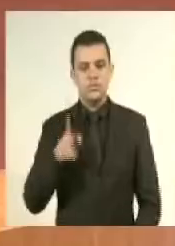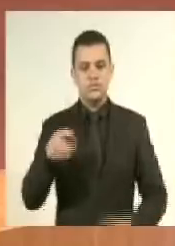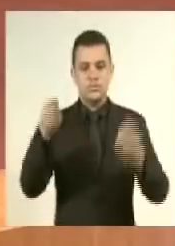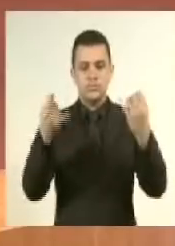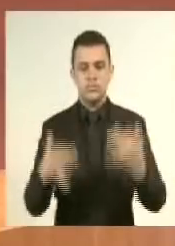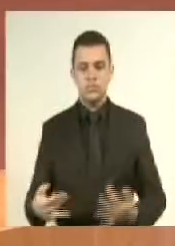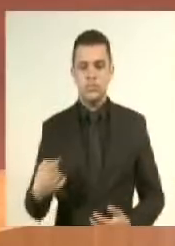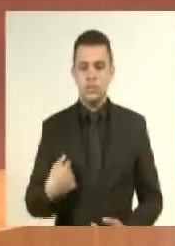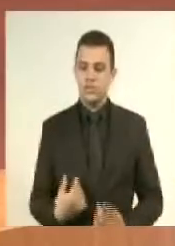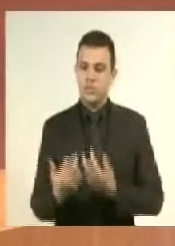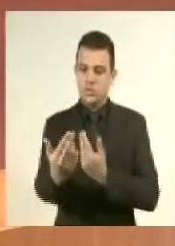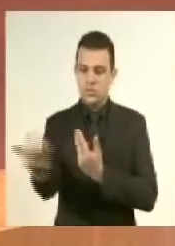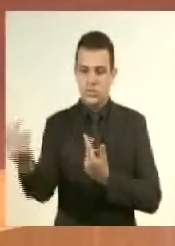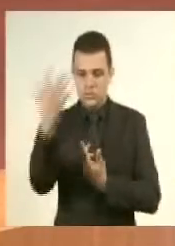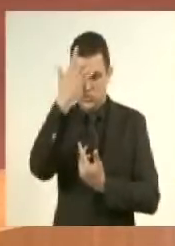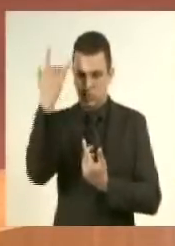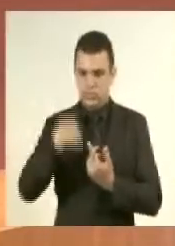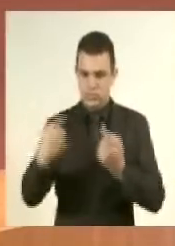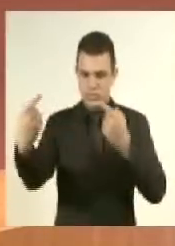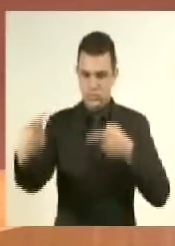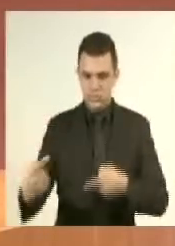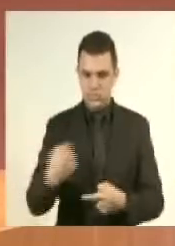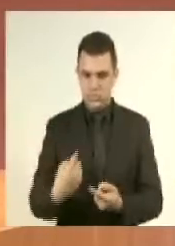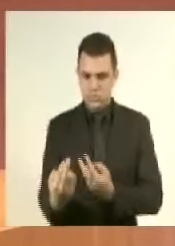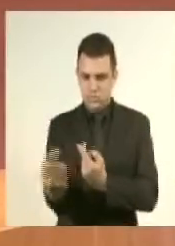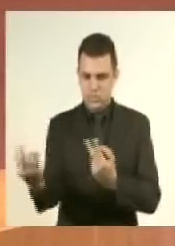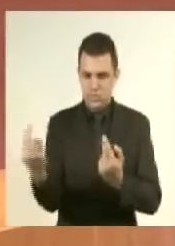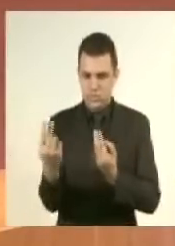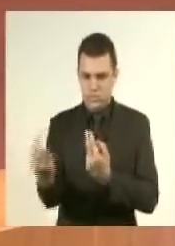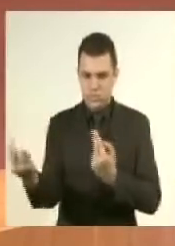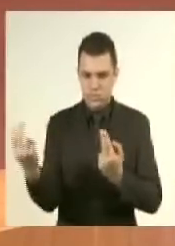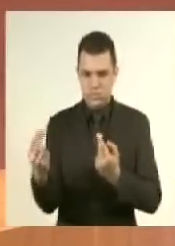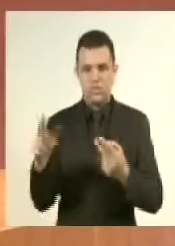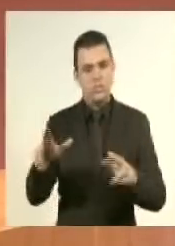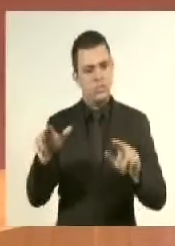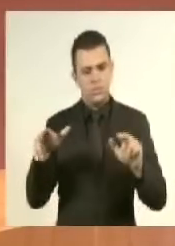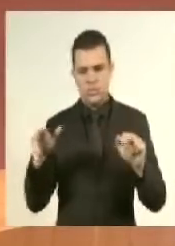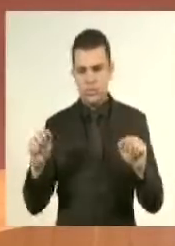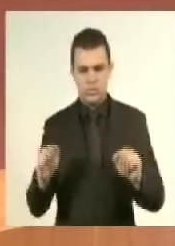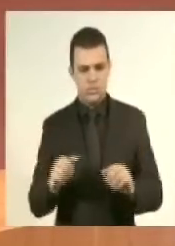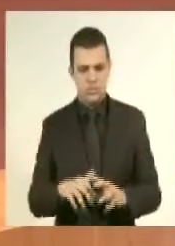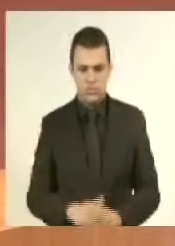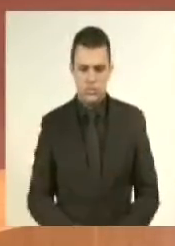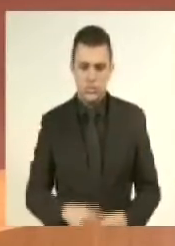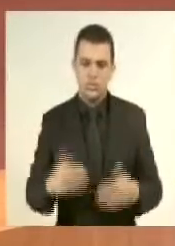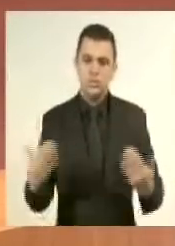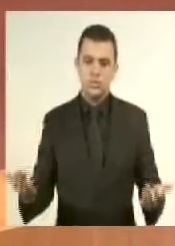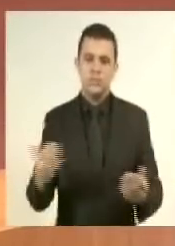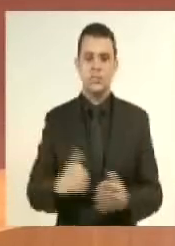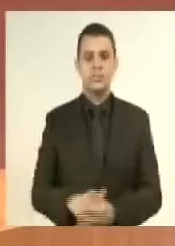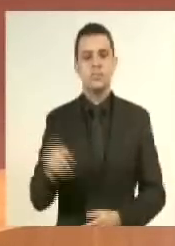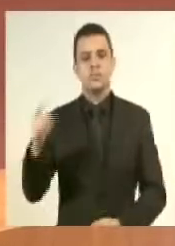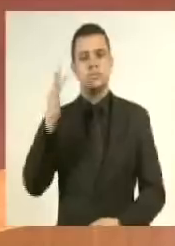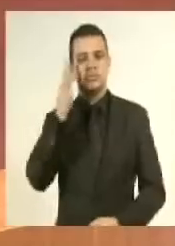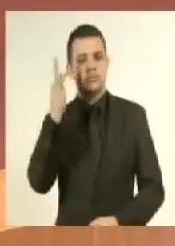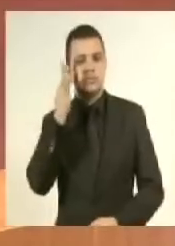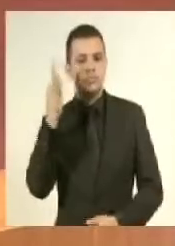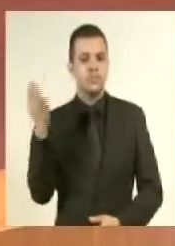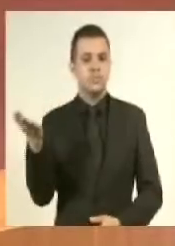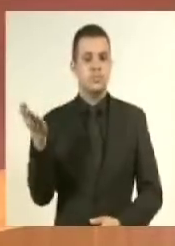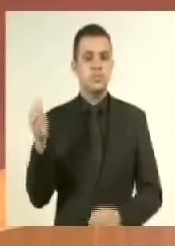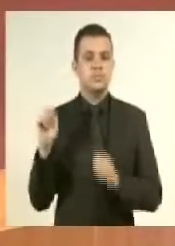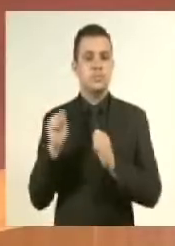Eu jamais serei igual àqueles que condeno. Então, Flávio Dino, com o